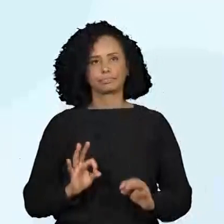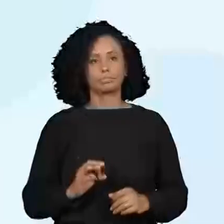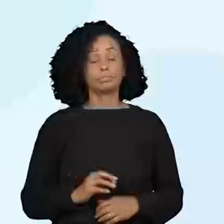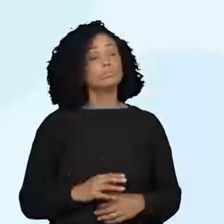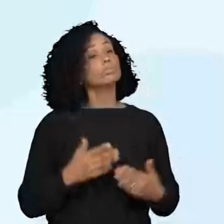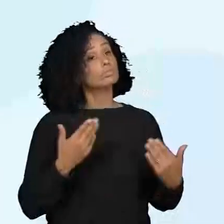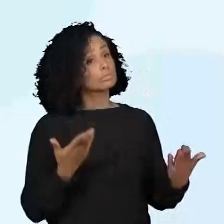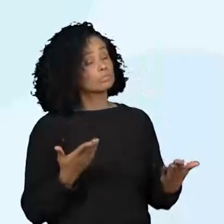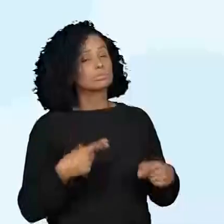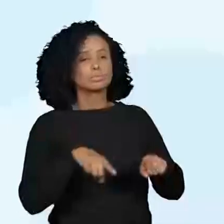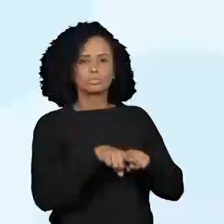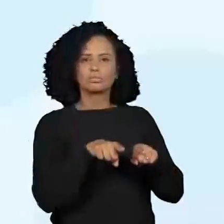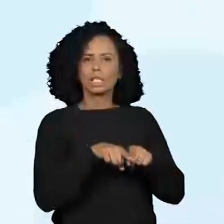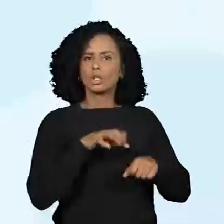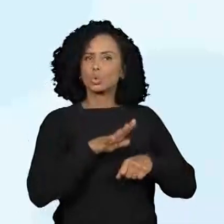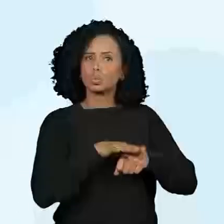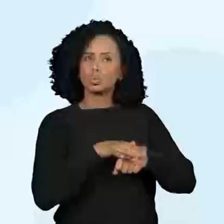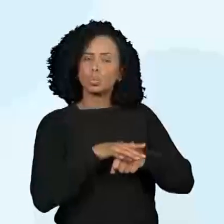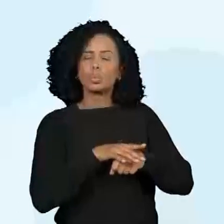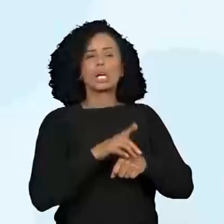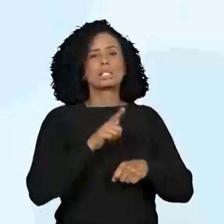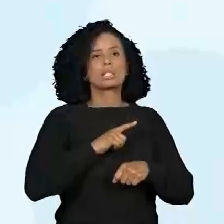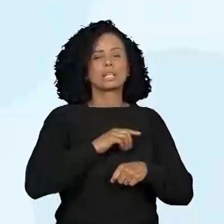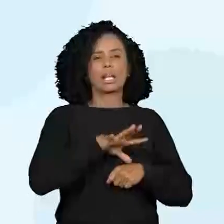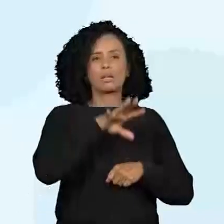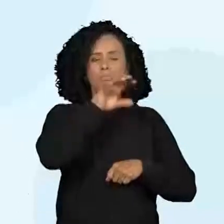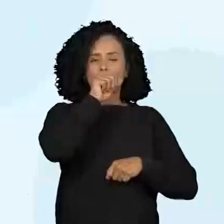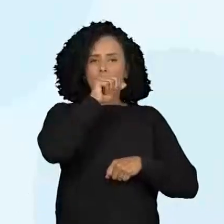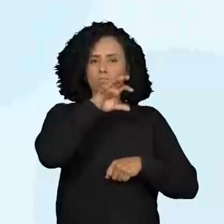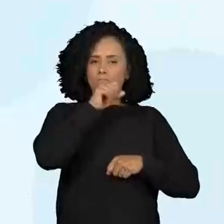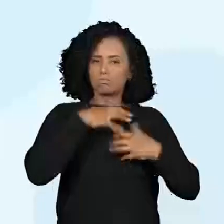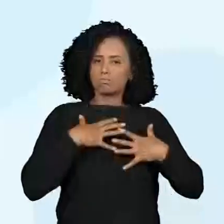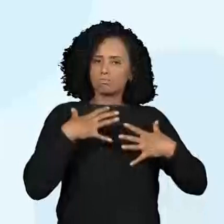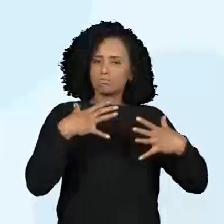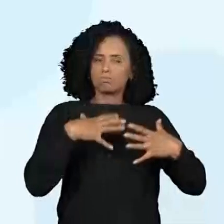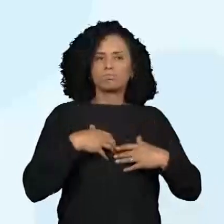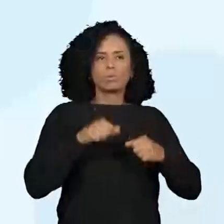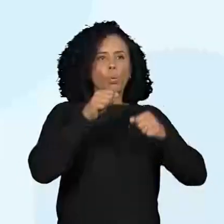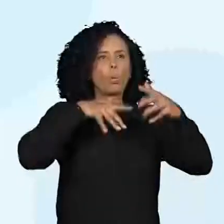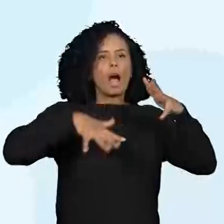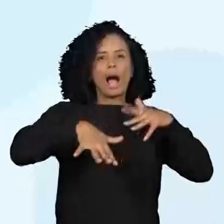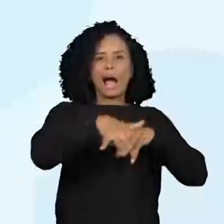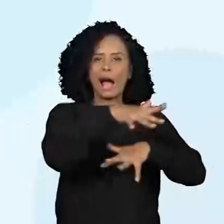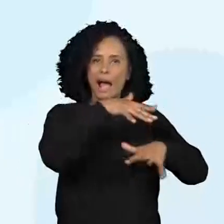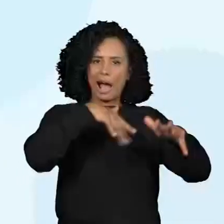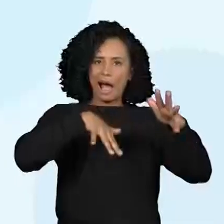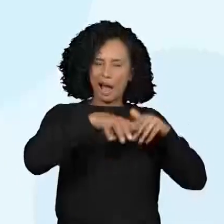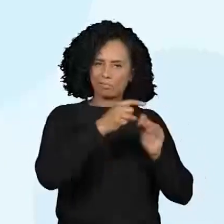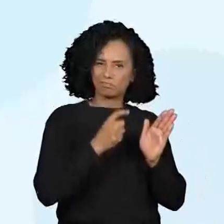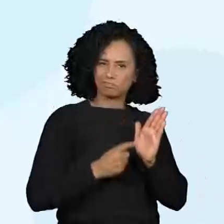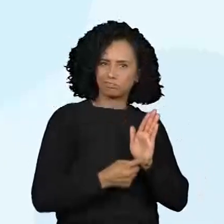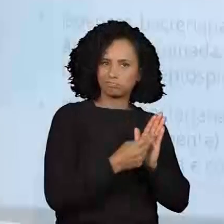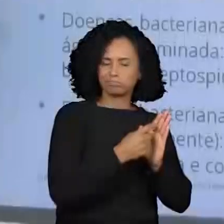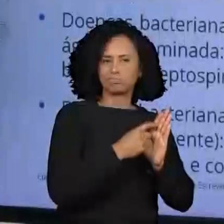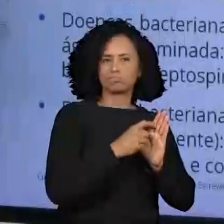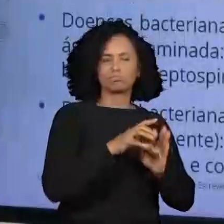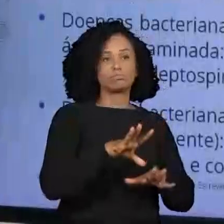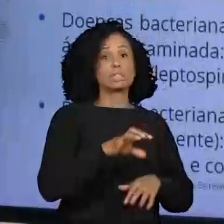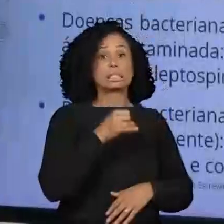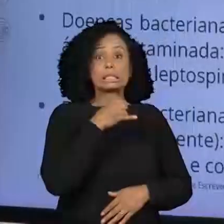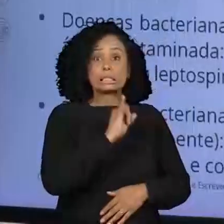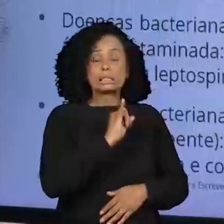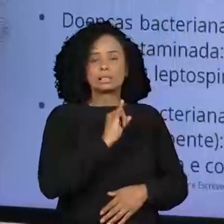ar, como, por exemplo, a pneumonia, que pode ser bacteriana, né? Exato. E aí é transmitida quando a gente tem contato